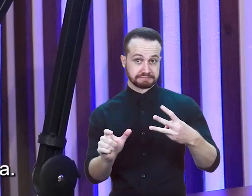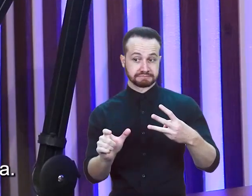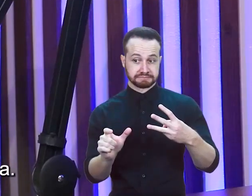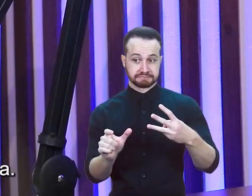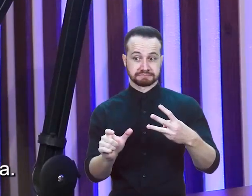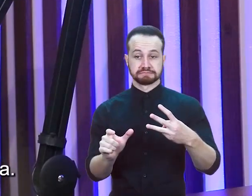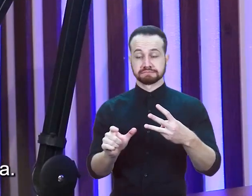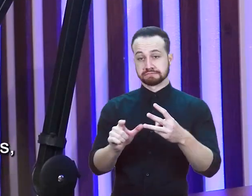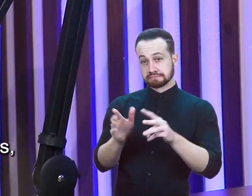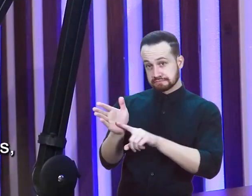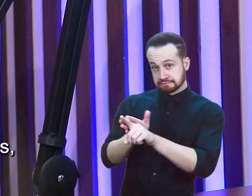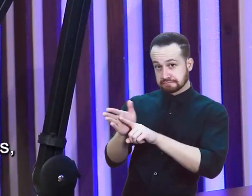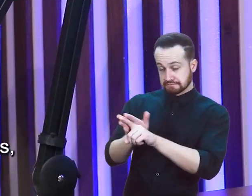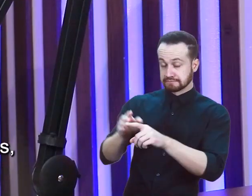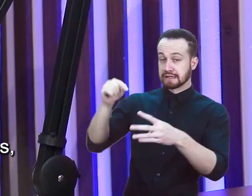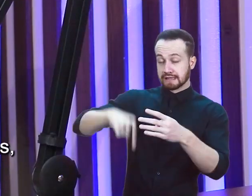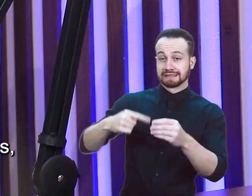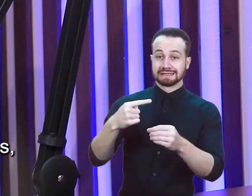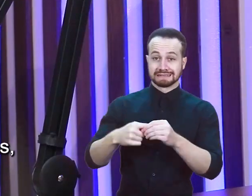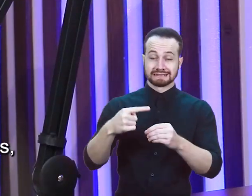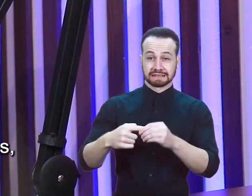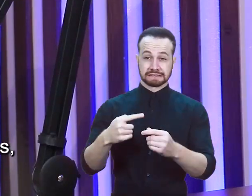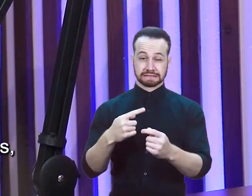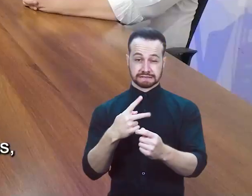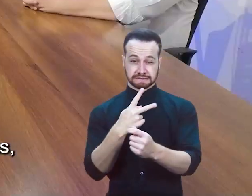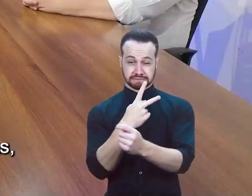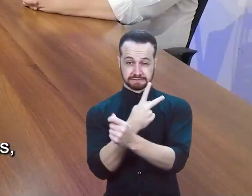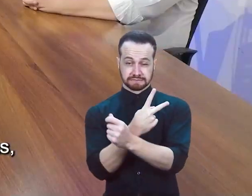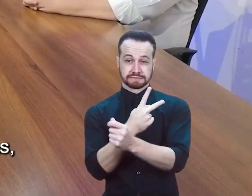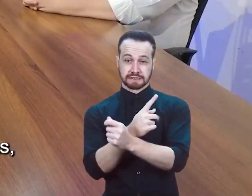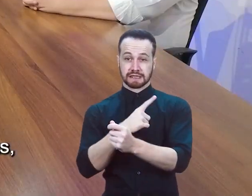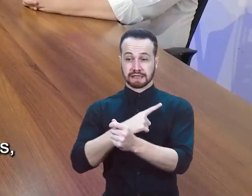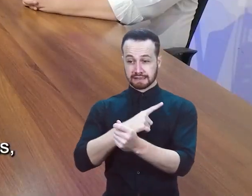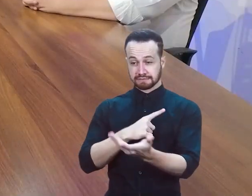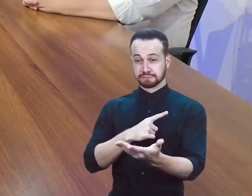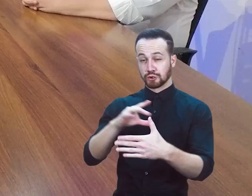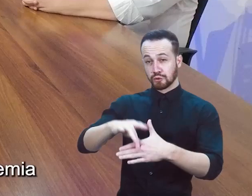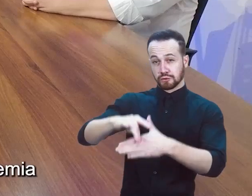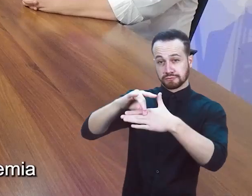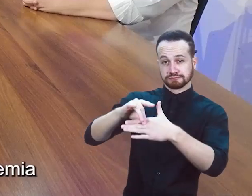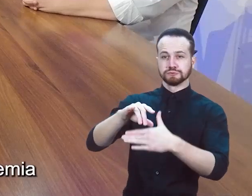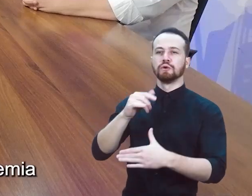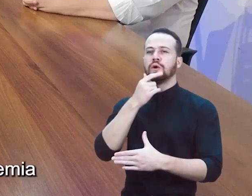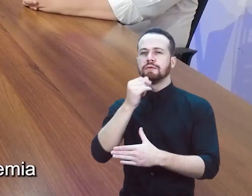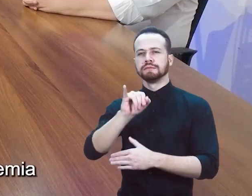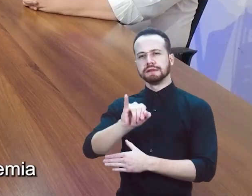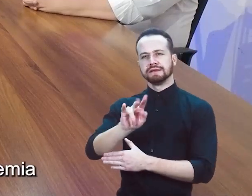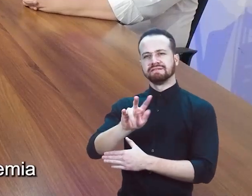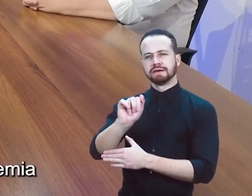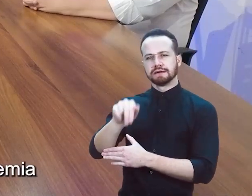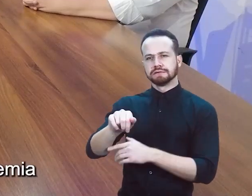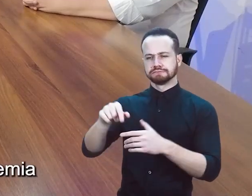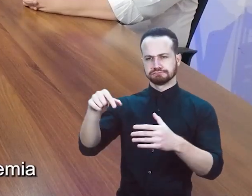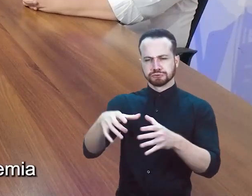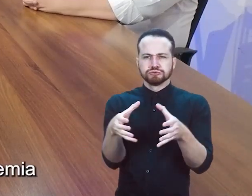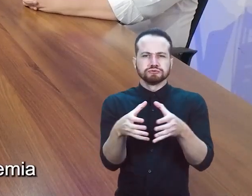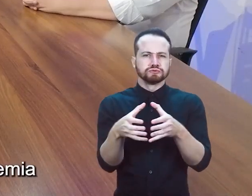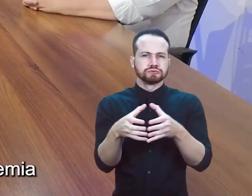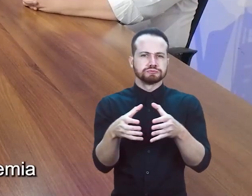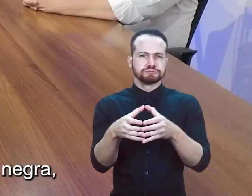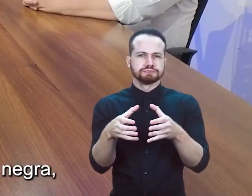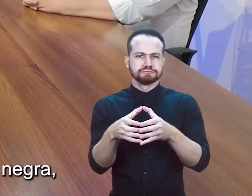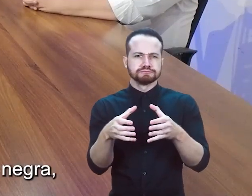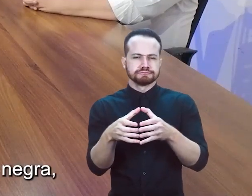Aqui em Aparecida de Goiânia nós temos algumas iniciativas, como o Ivan, que tem uma ONG